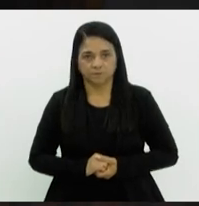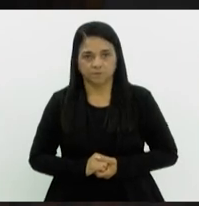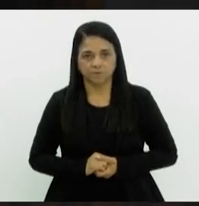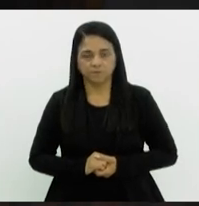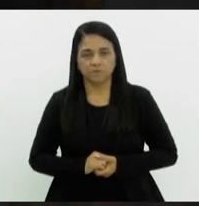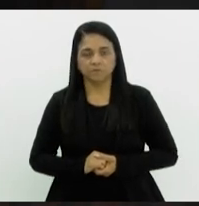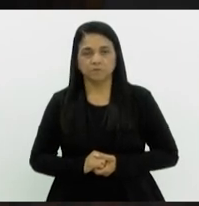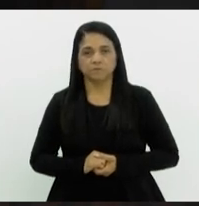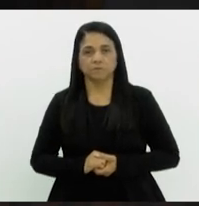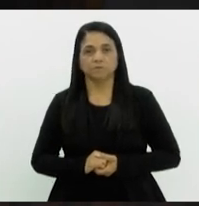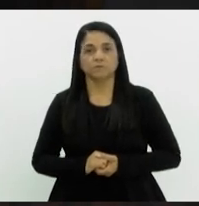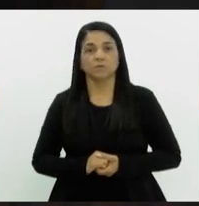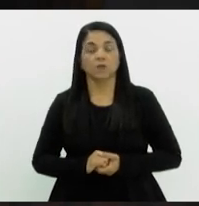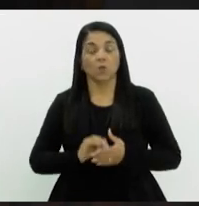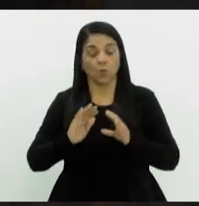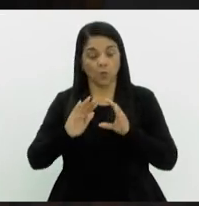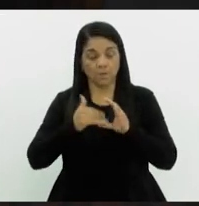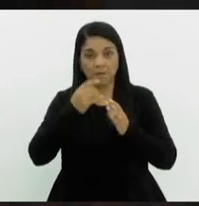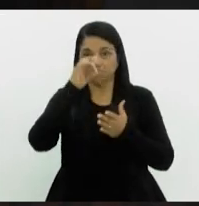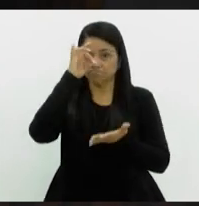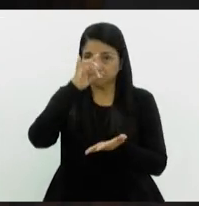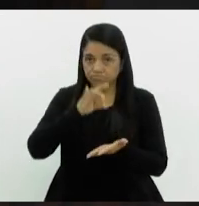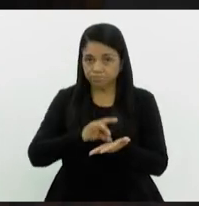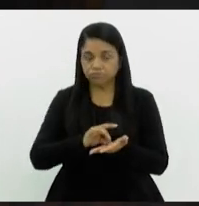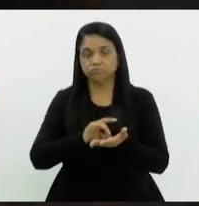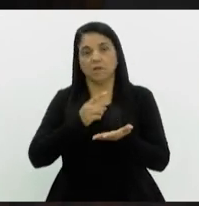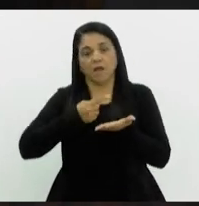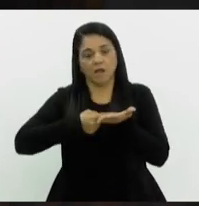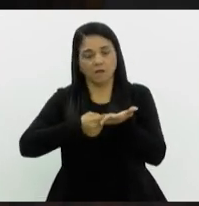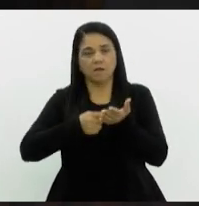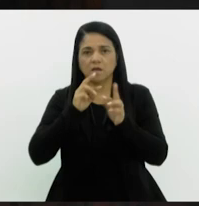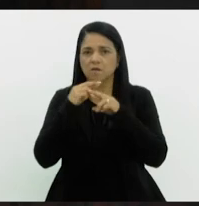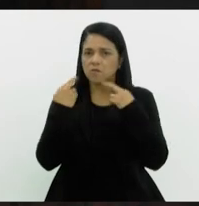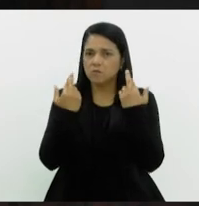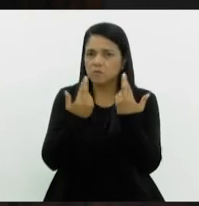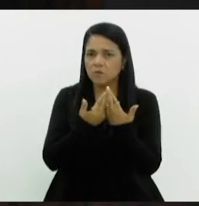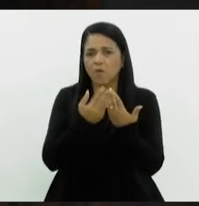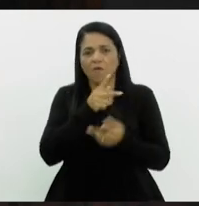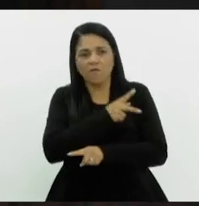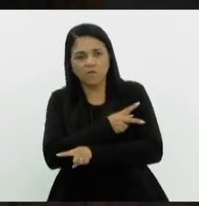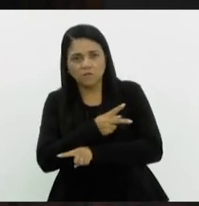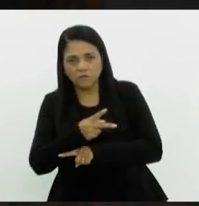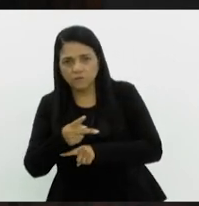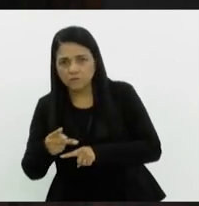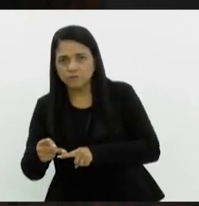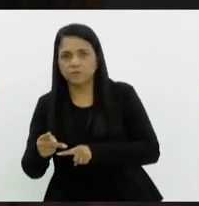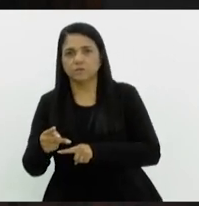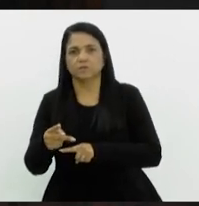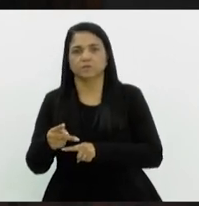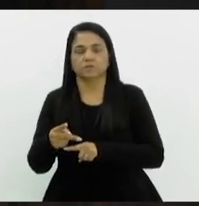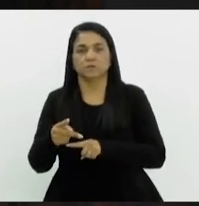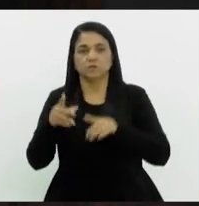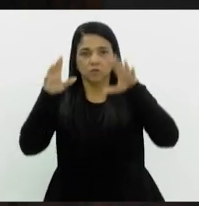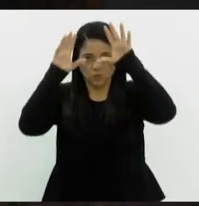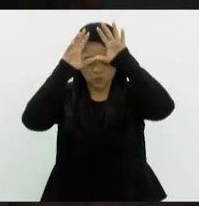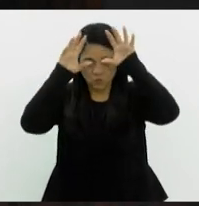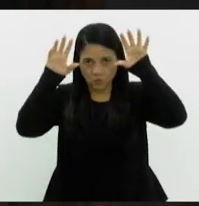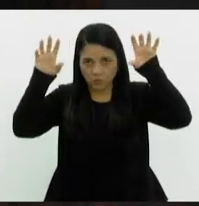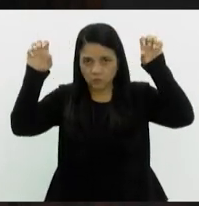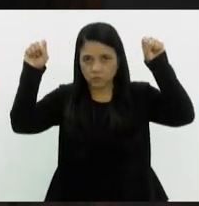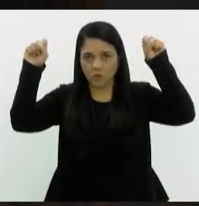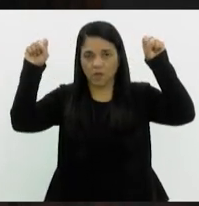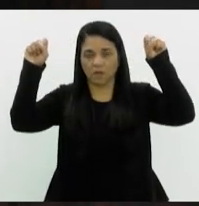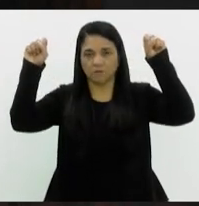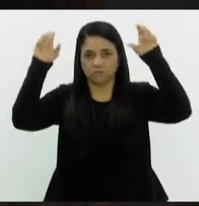presidencia@alerj.rj.gov.br. Esse é o e-mail oficial para o agendamento de reuniões, visitas, dos consulados e